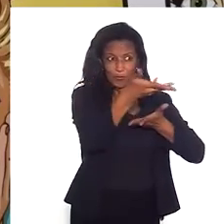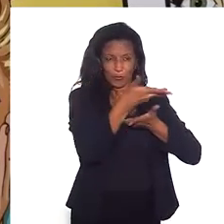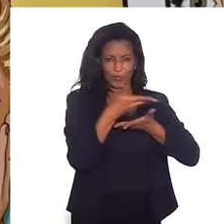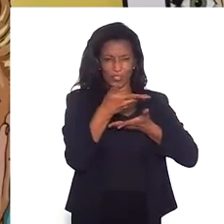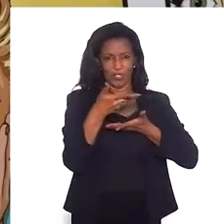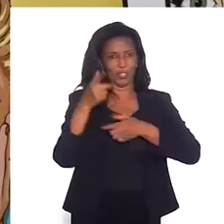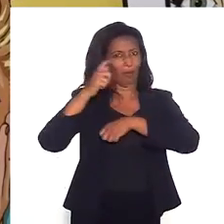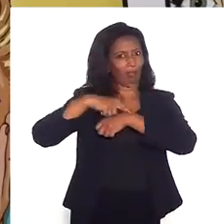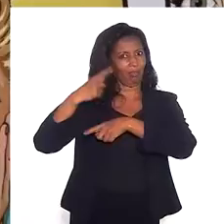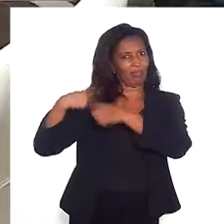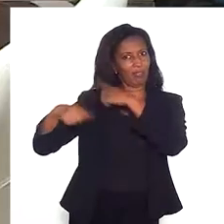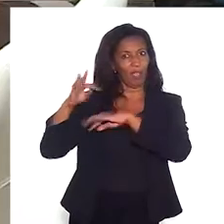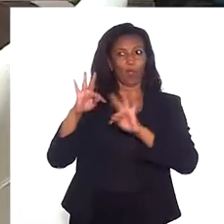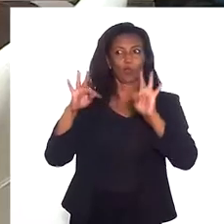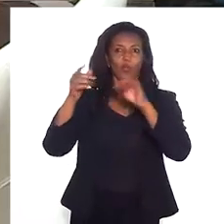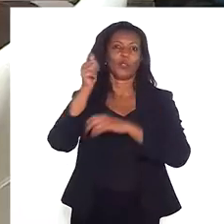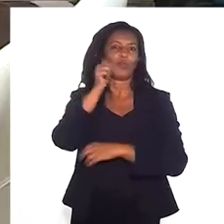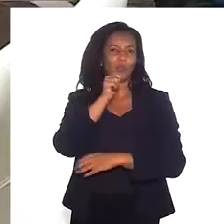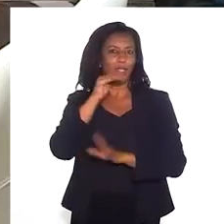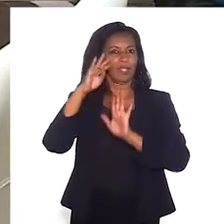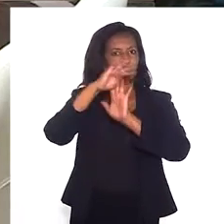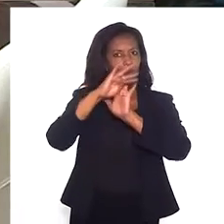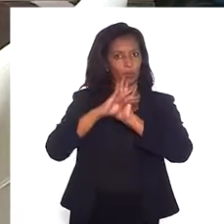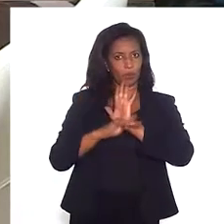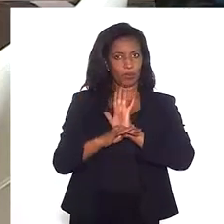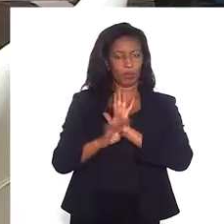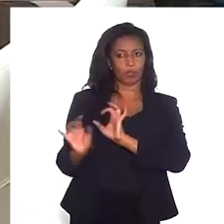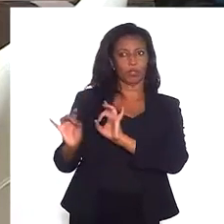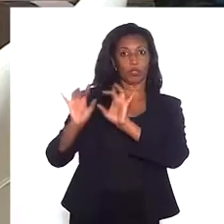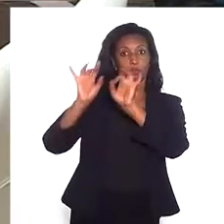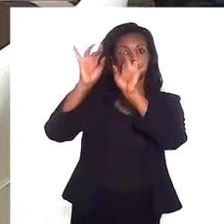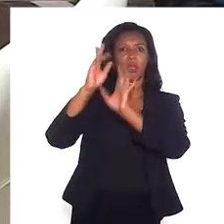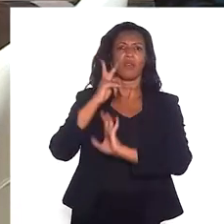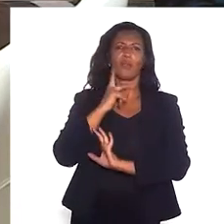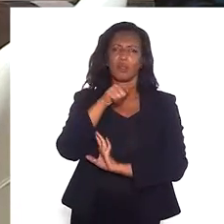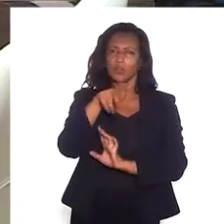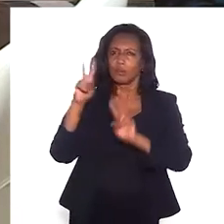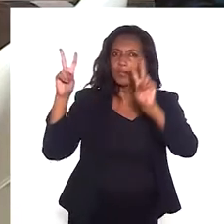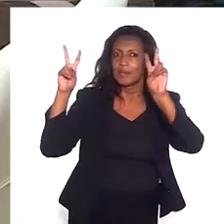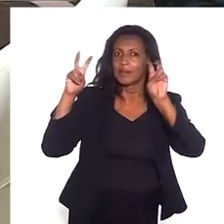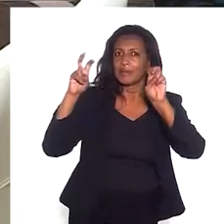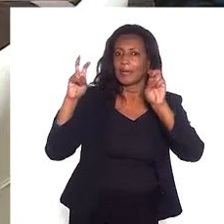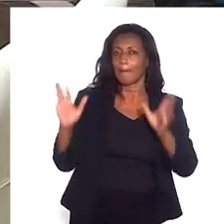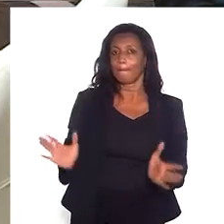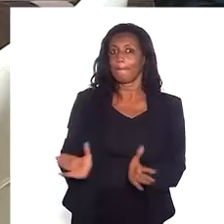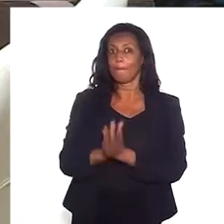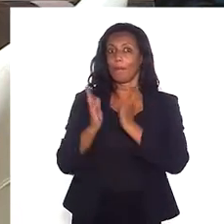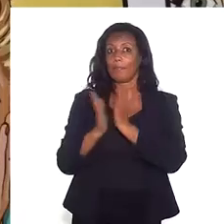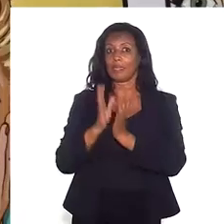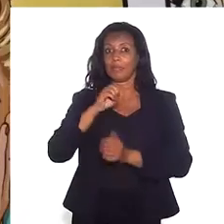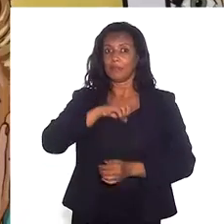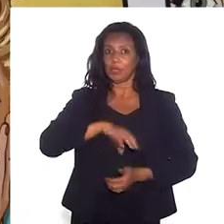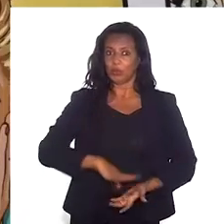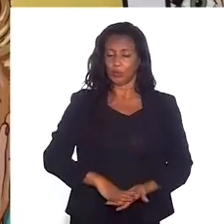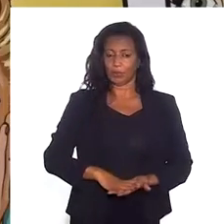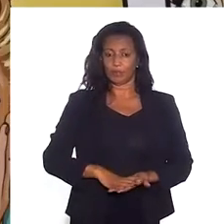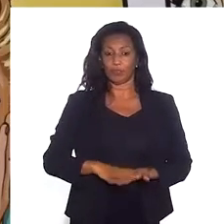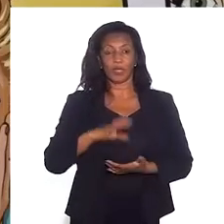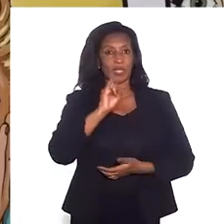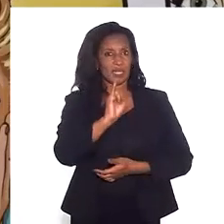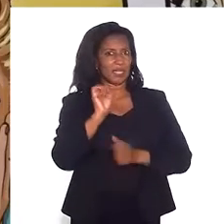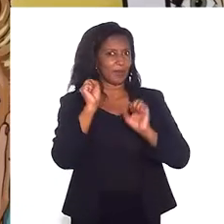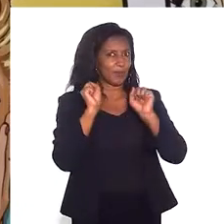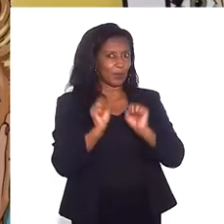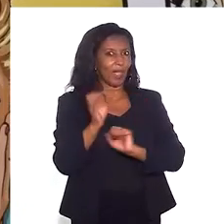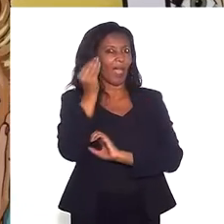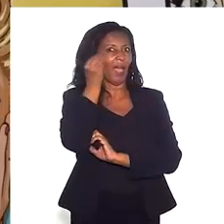para vocês duas também. Há pouco tempo atrás, o Toda Mulher, a gente teve um programa especial falando sobre justamente esse tema, pobreza